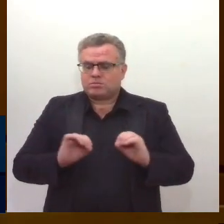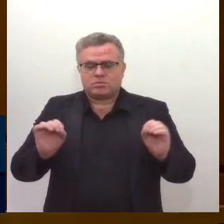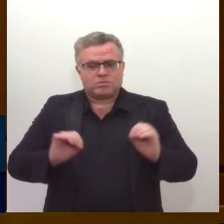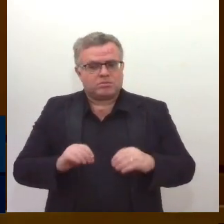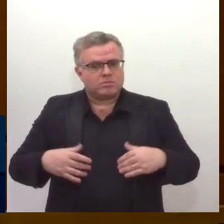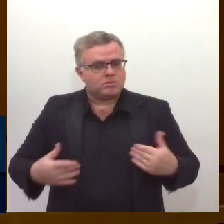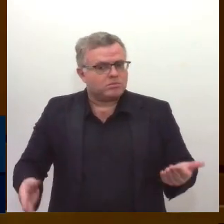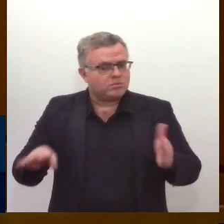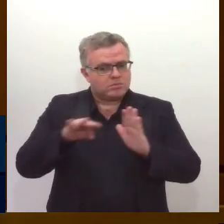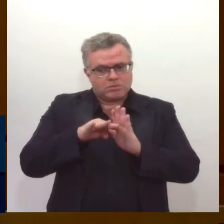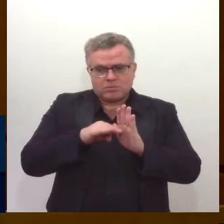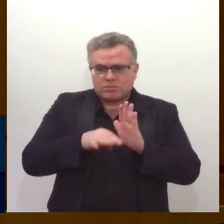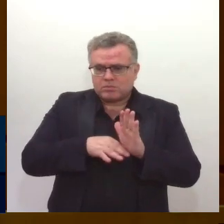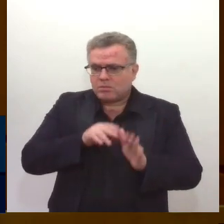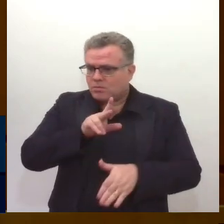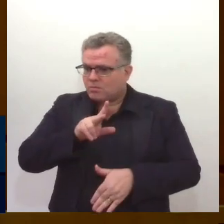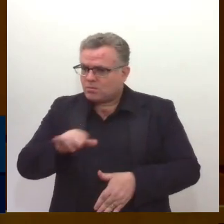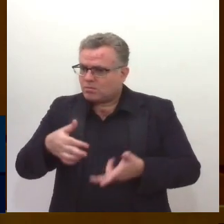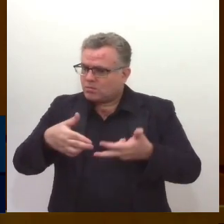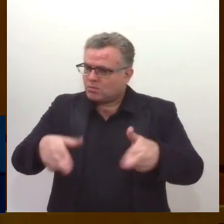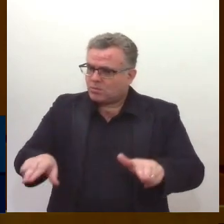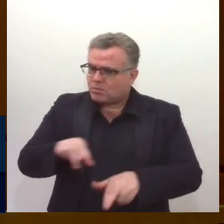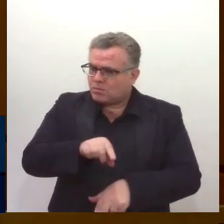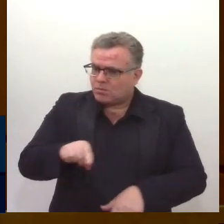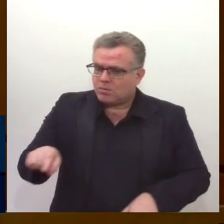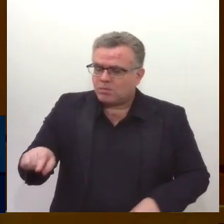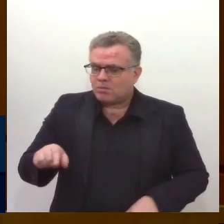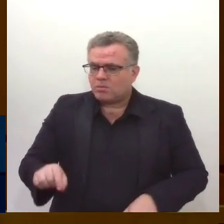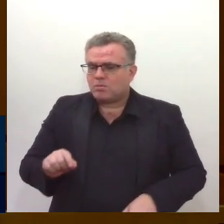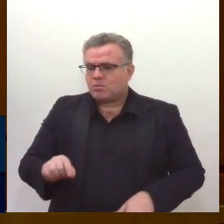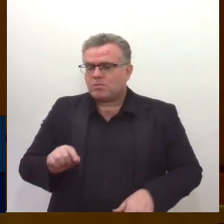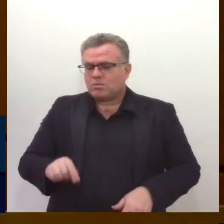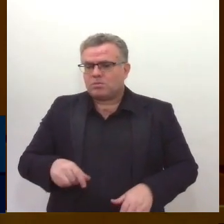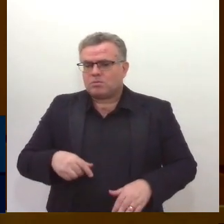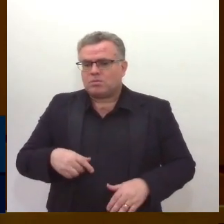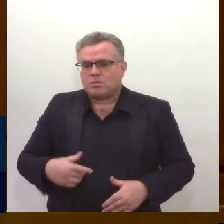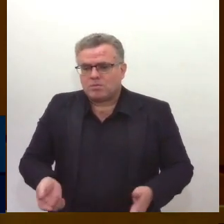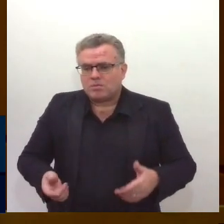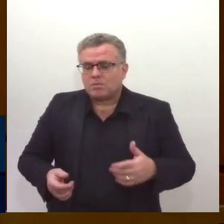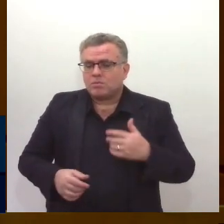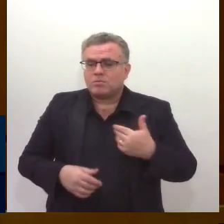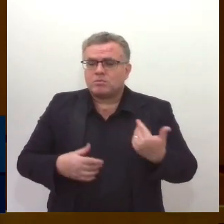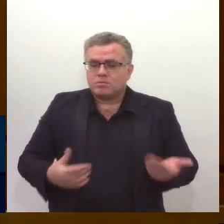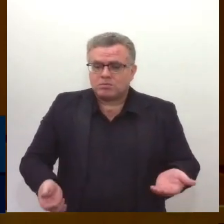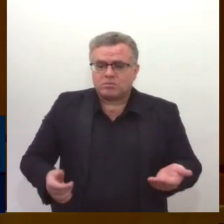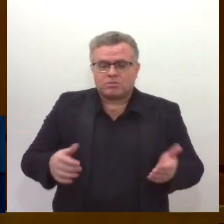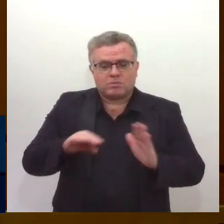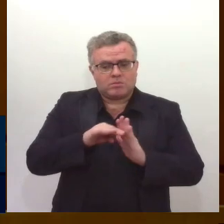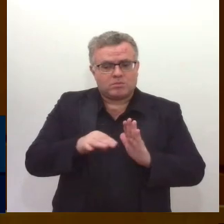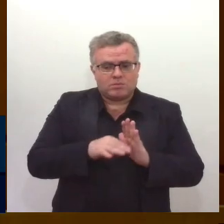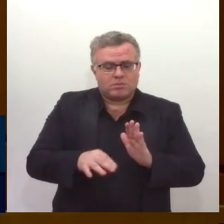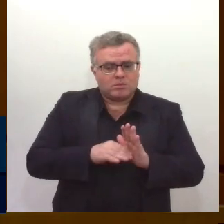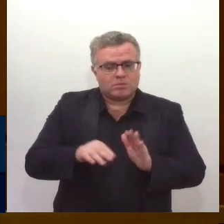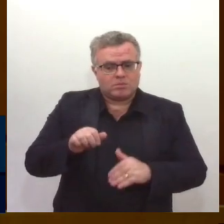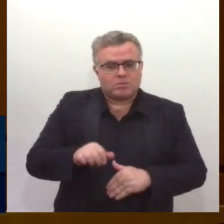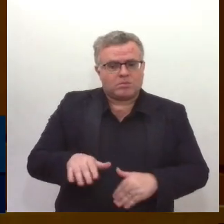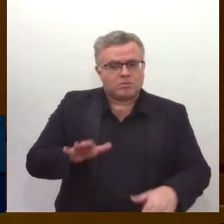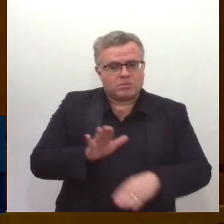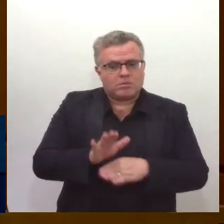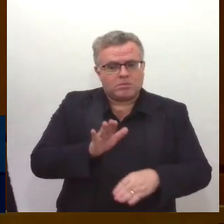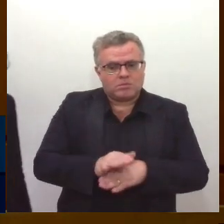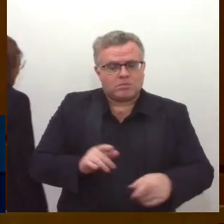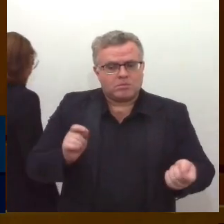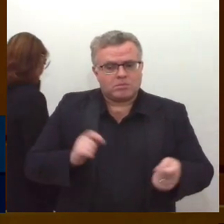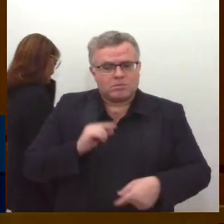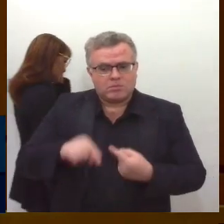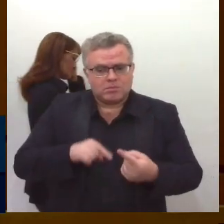a vida das pessoas. Programas assistencialismo, programas eleitoral, que não